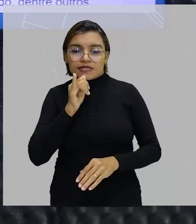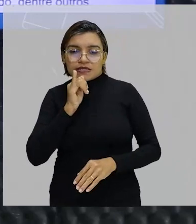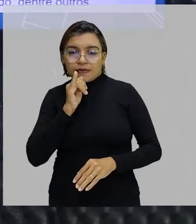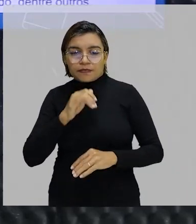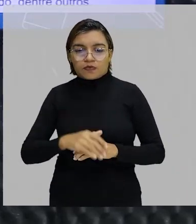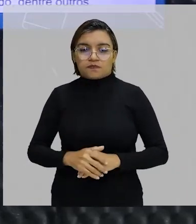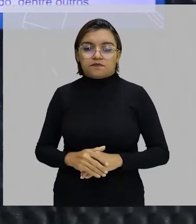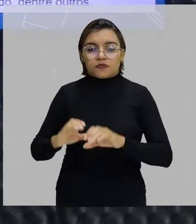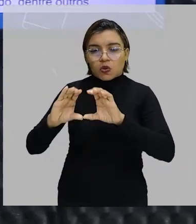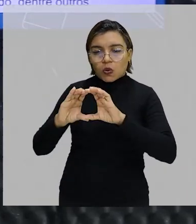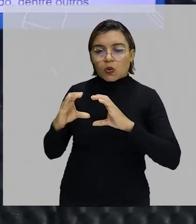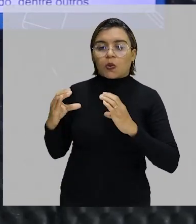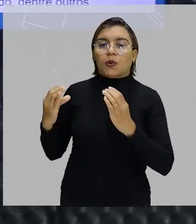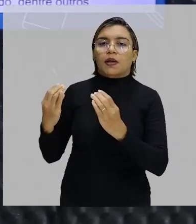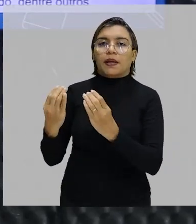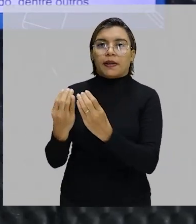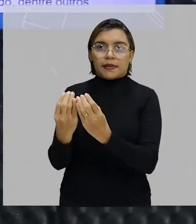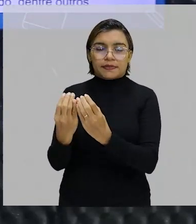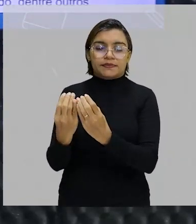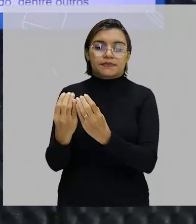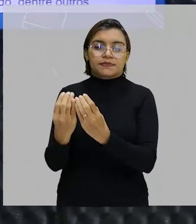Congresso